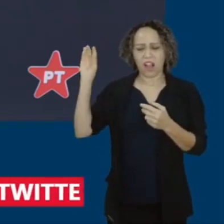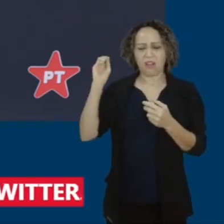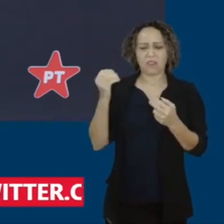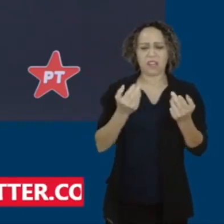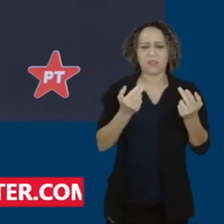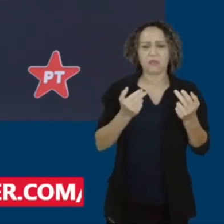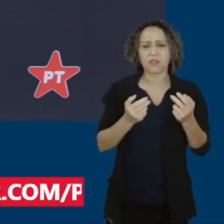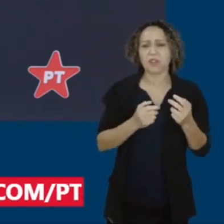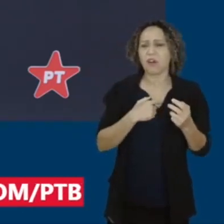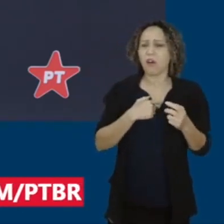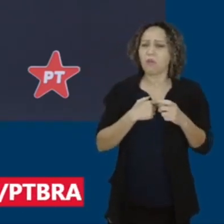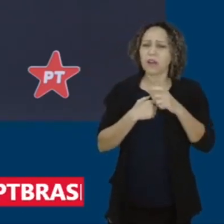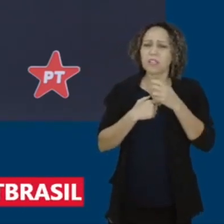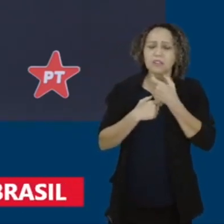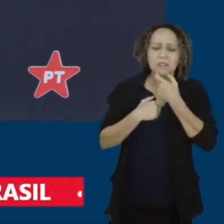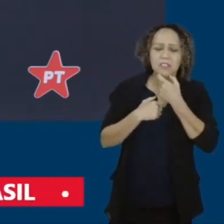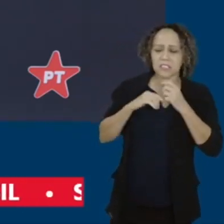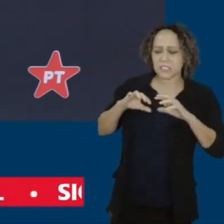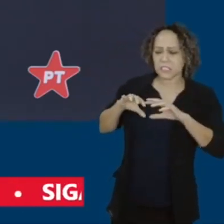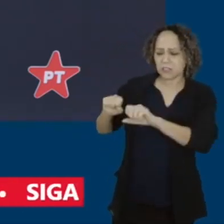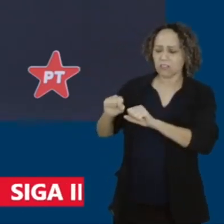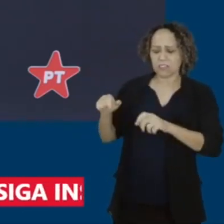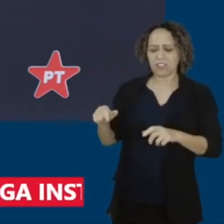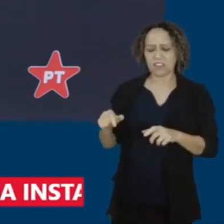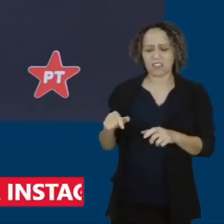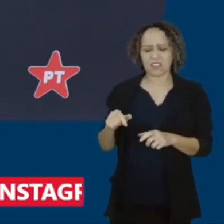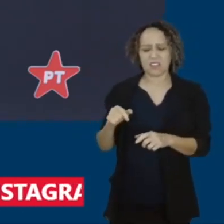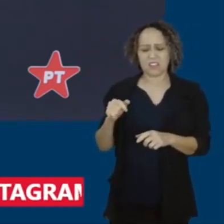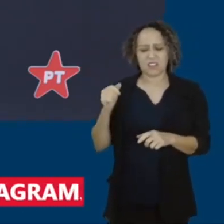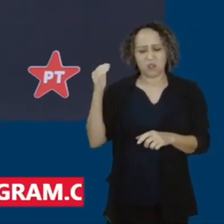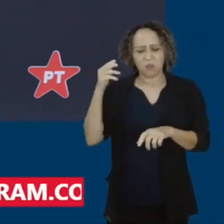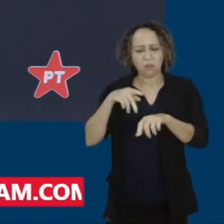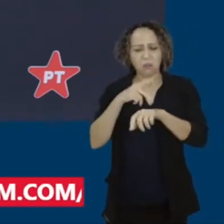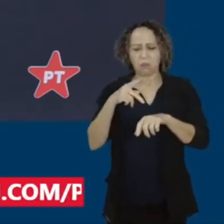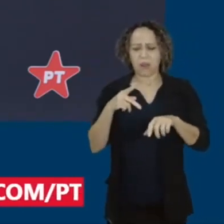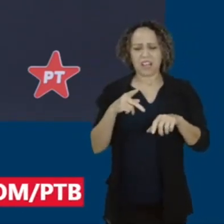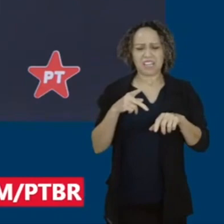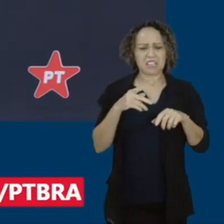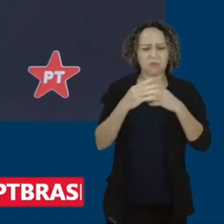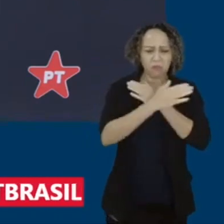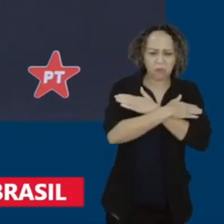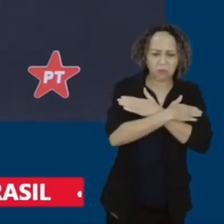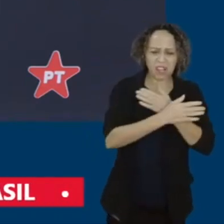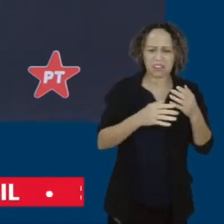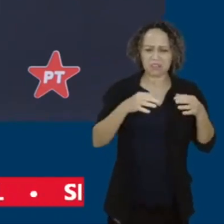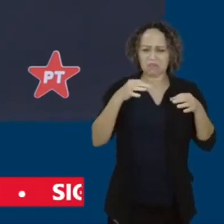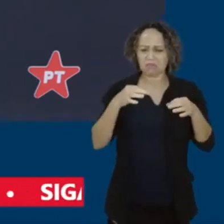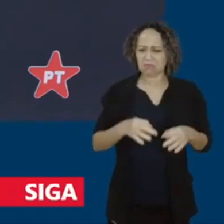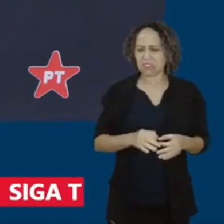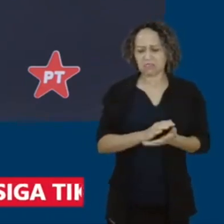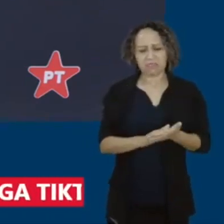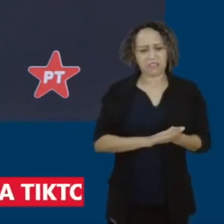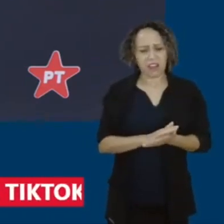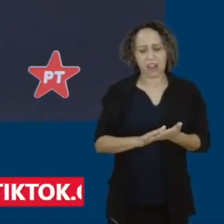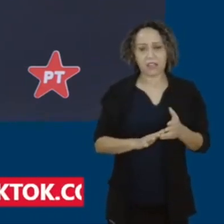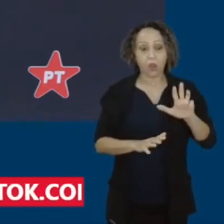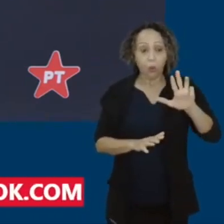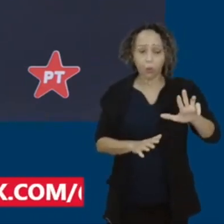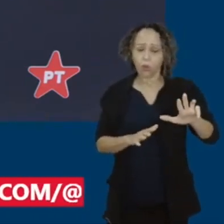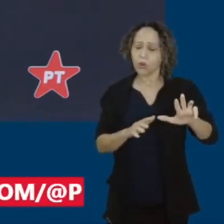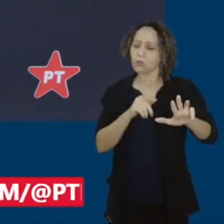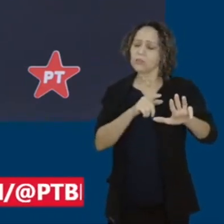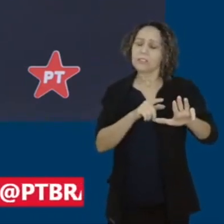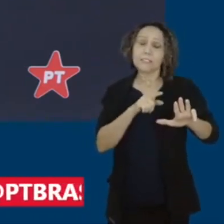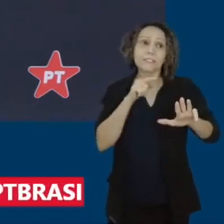totalmente subordinado, sem emprego, sem dignidade. O Lula é a luz no fim do túnel. Todo mundo devia